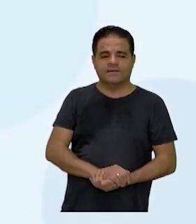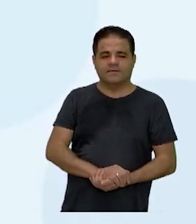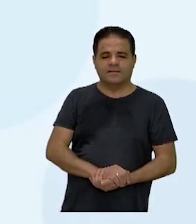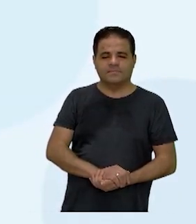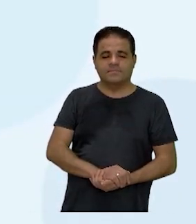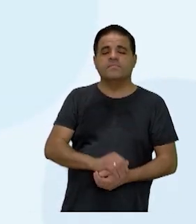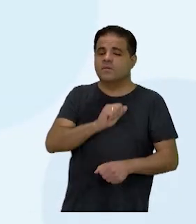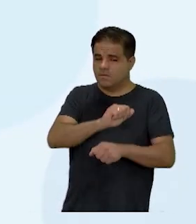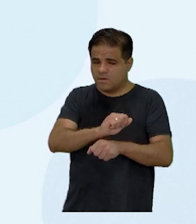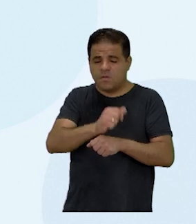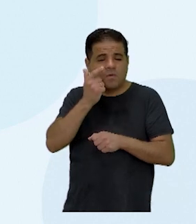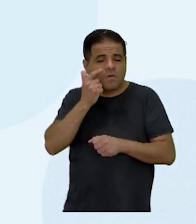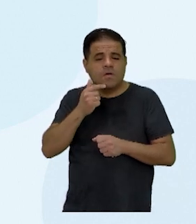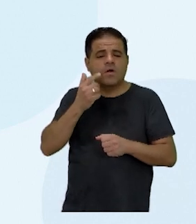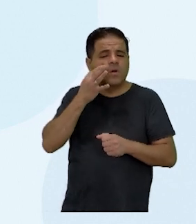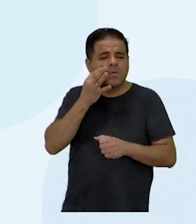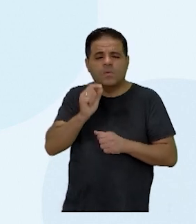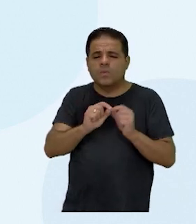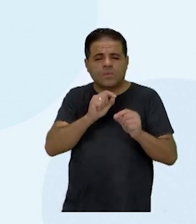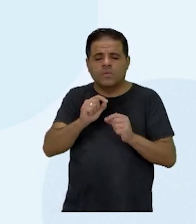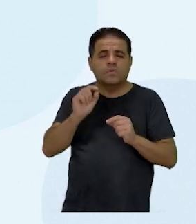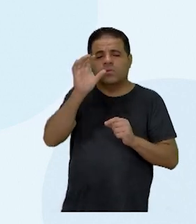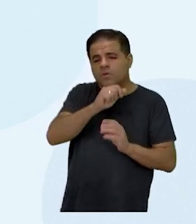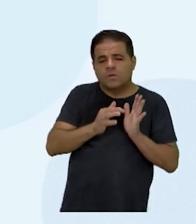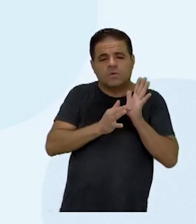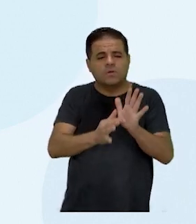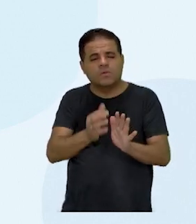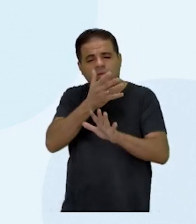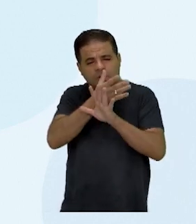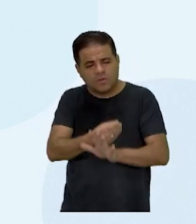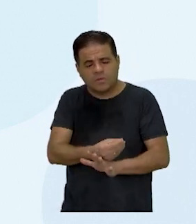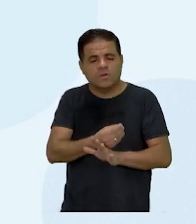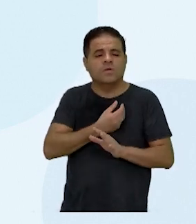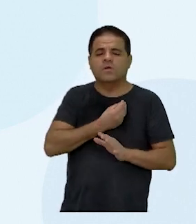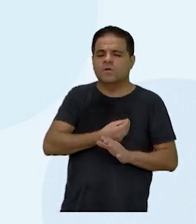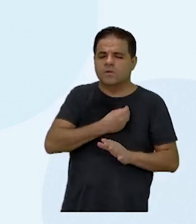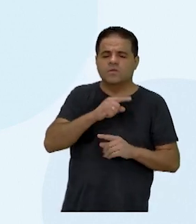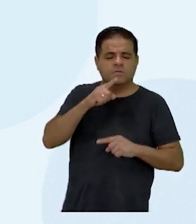Educação Empreendedora fecha a unidade curricular